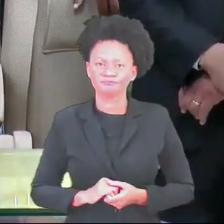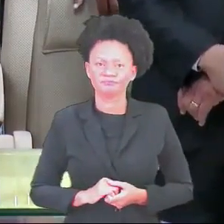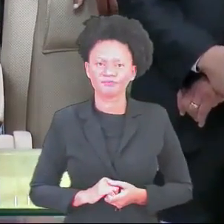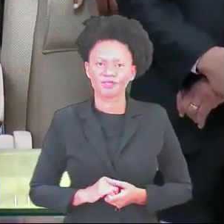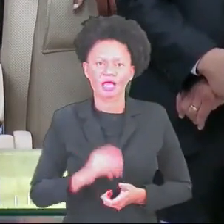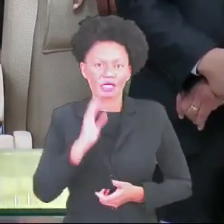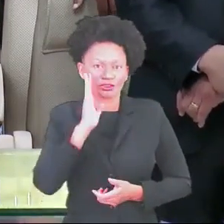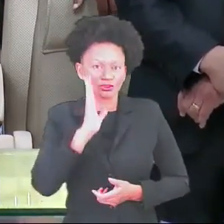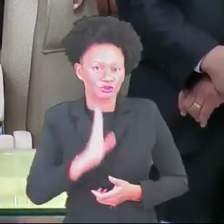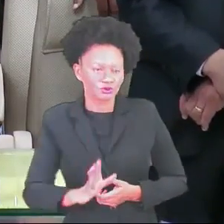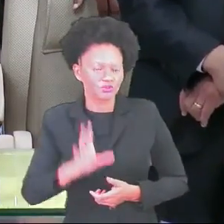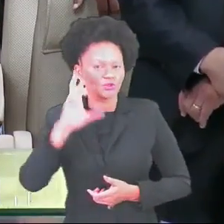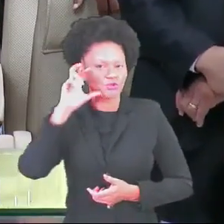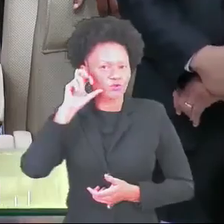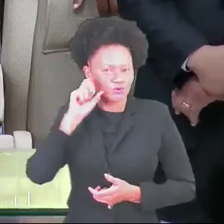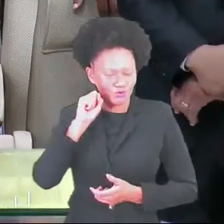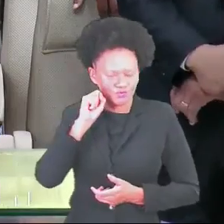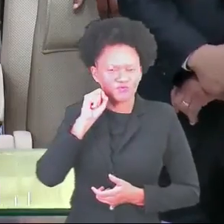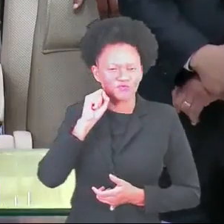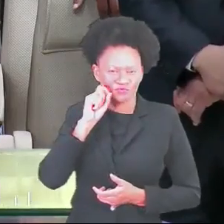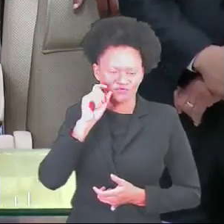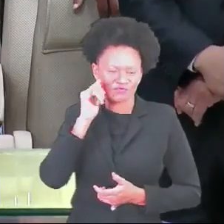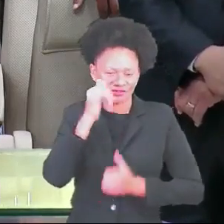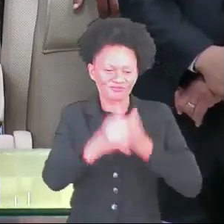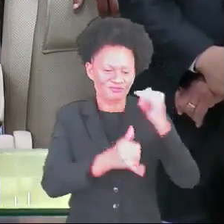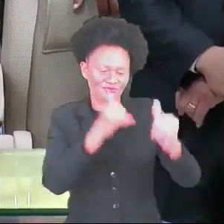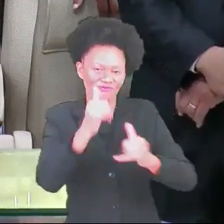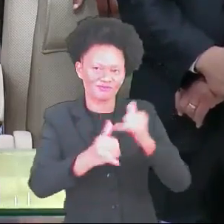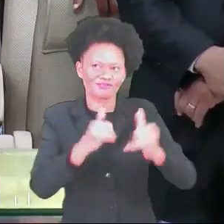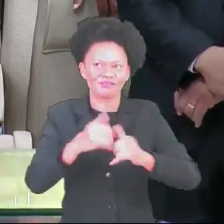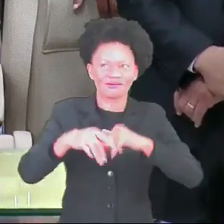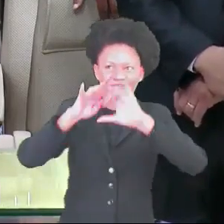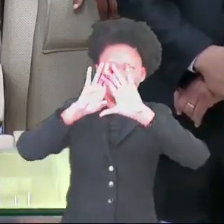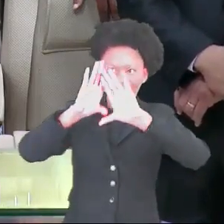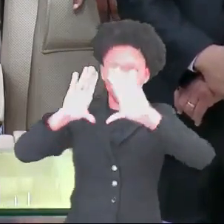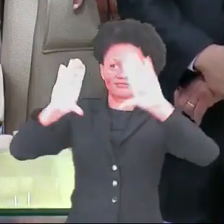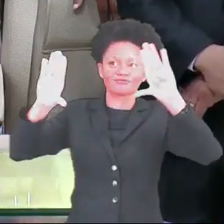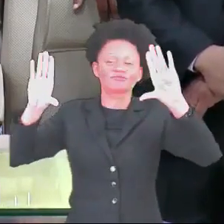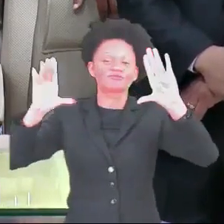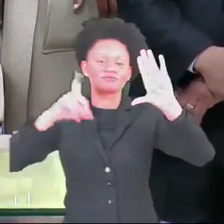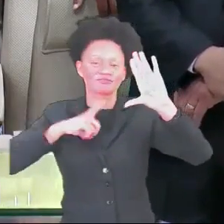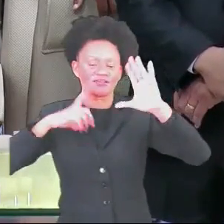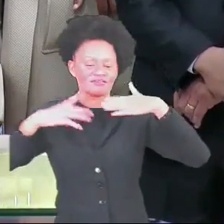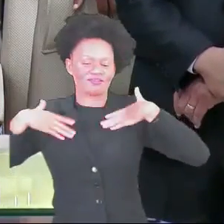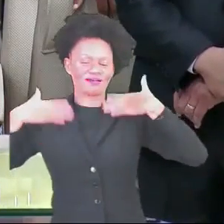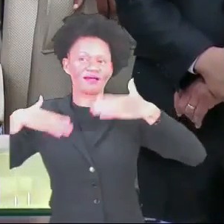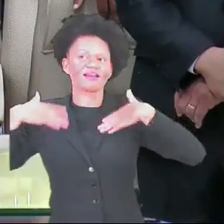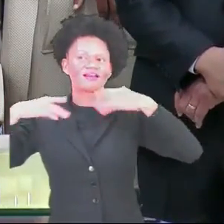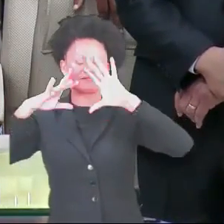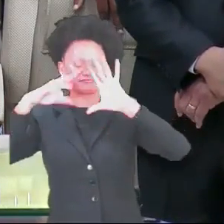Você já ouviu falar que no céu tem alegria quando um pecador se arrepende? E por que que na terra não tem alegria?